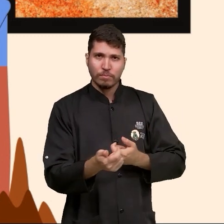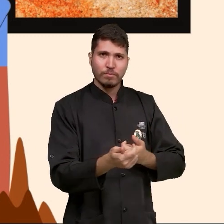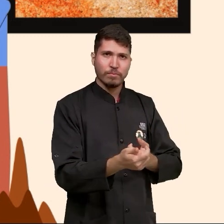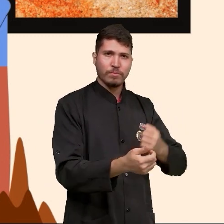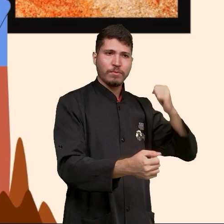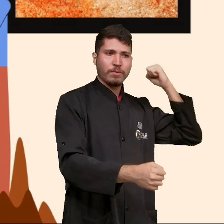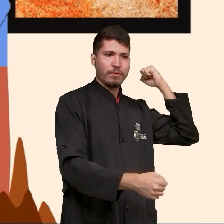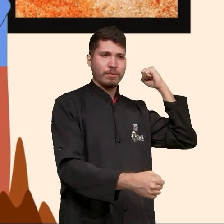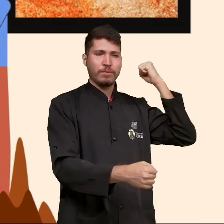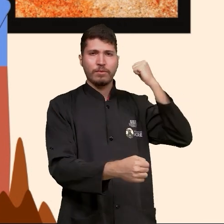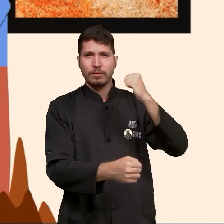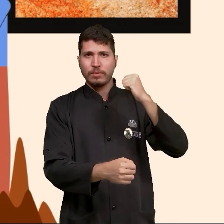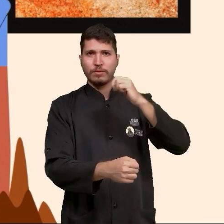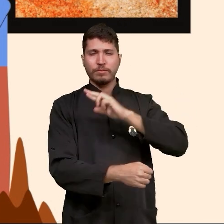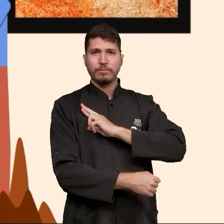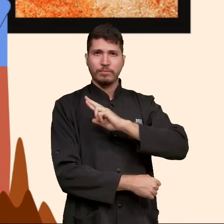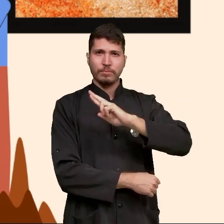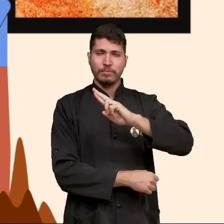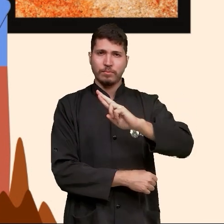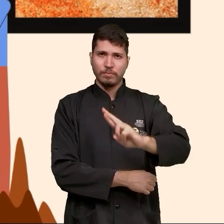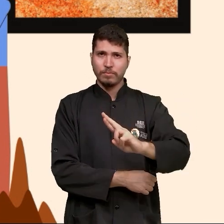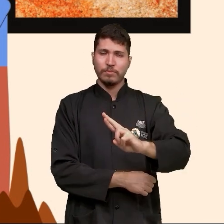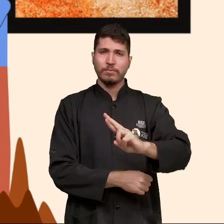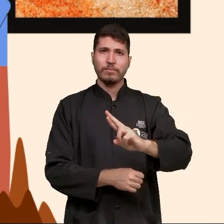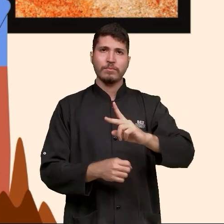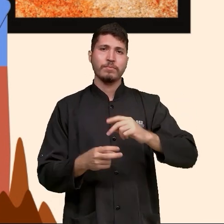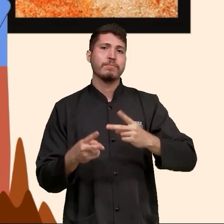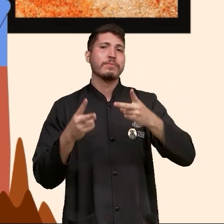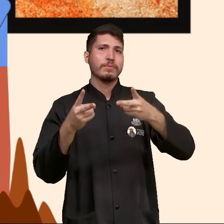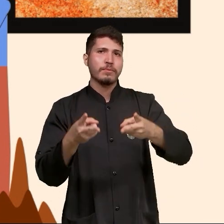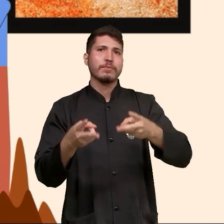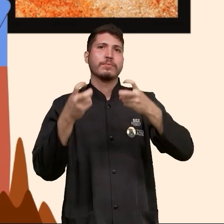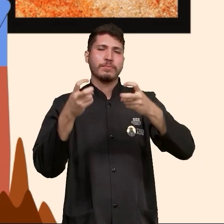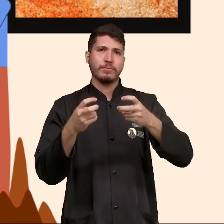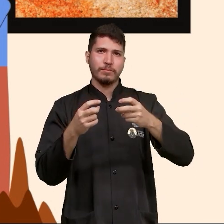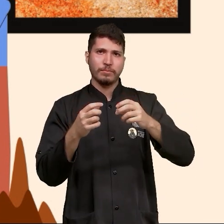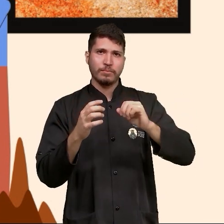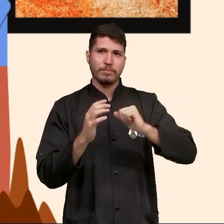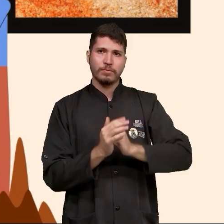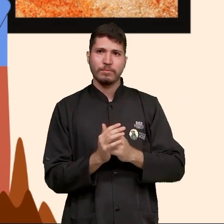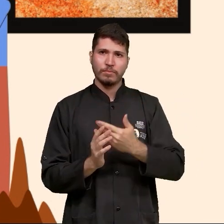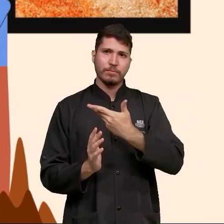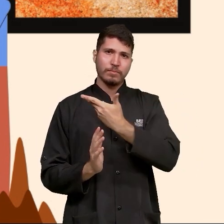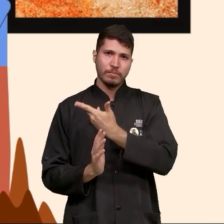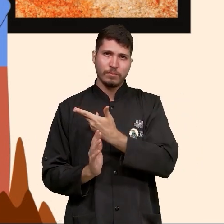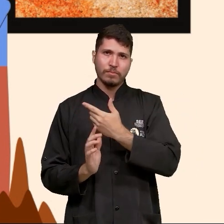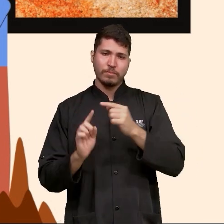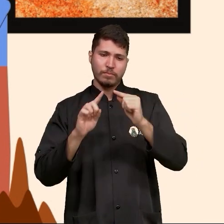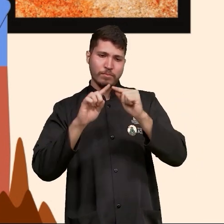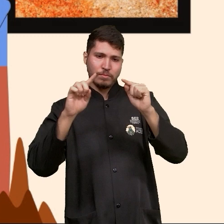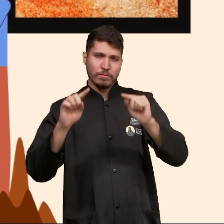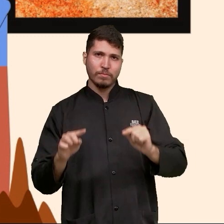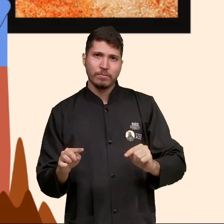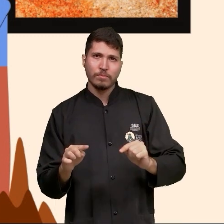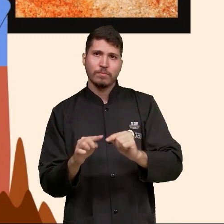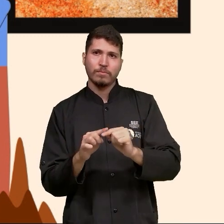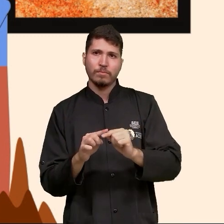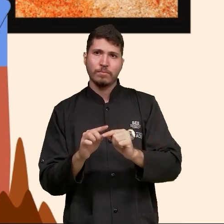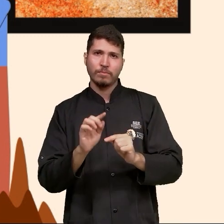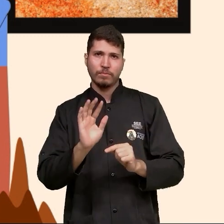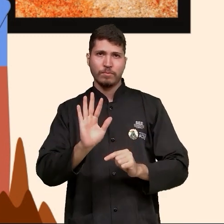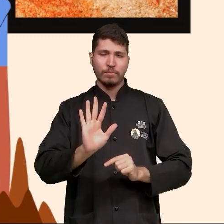rituais religiosos. Como a gente pode ver nessa obra de arte aí ao lado, que representa